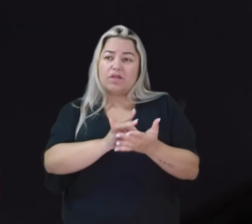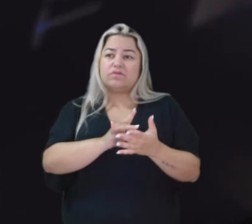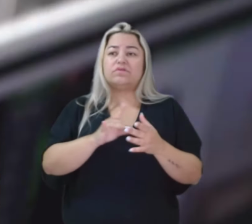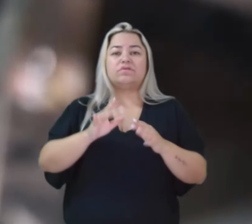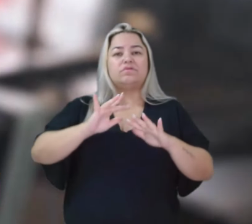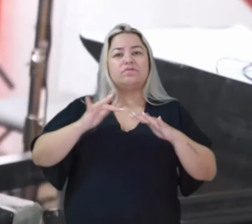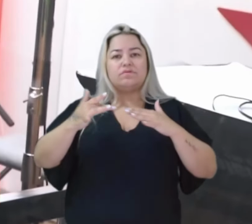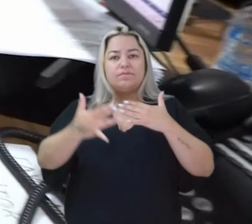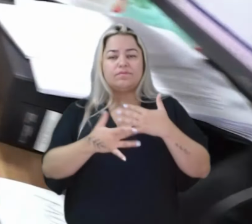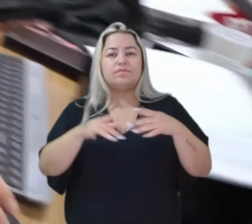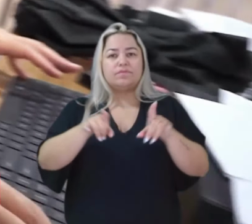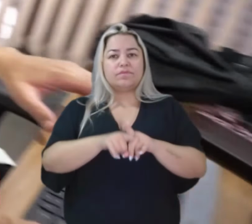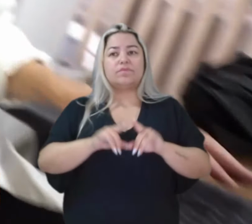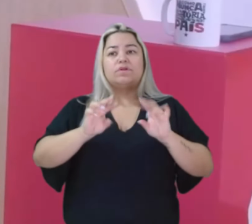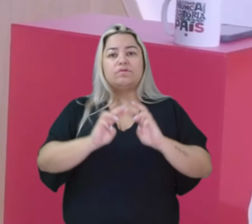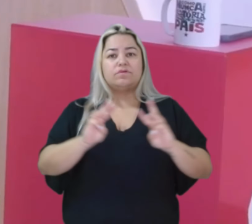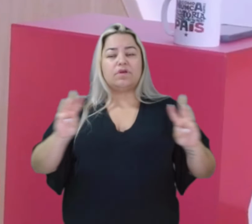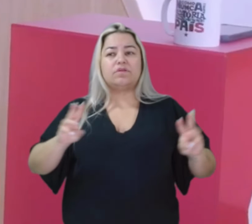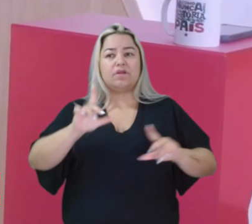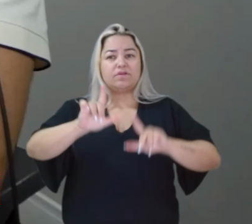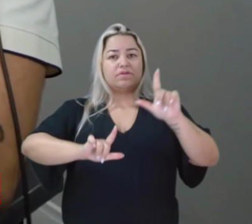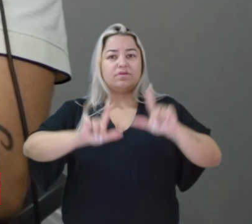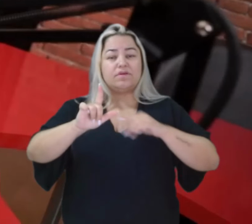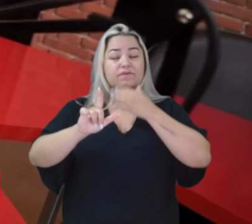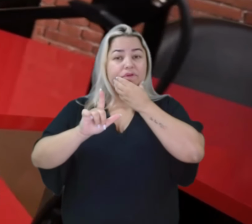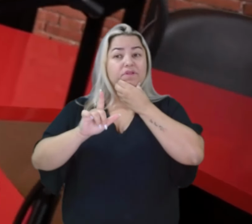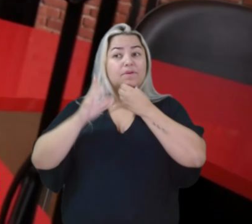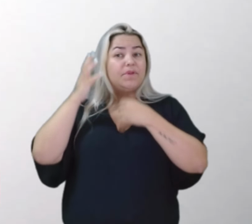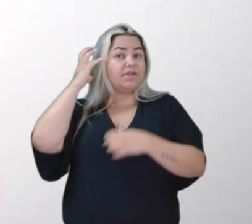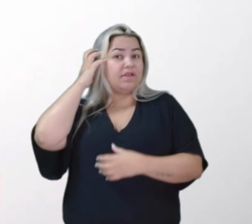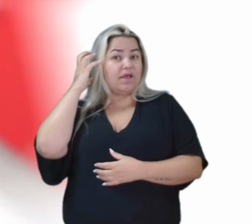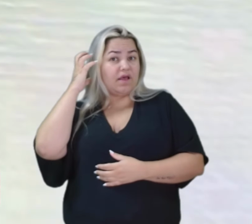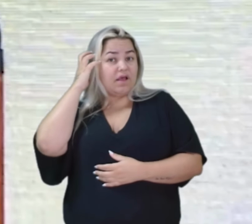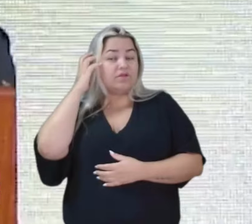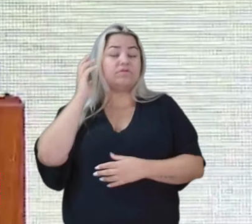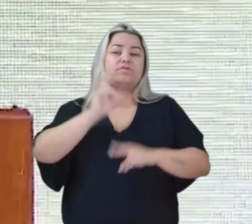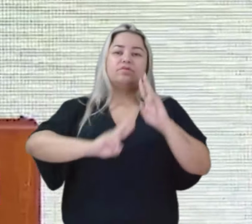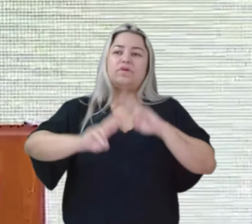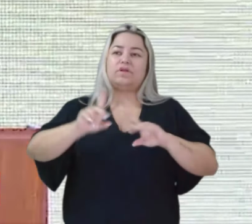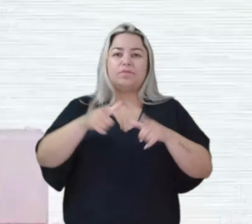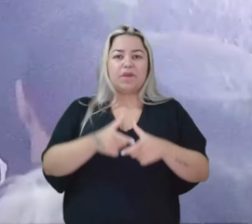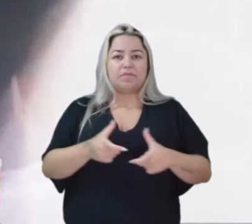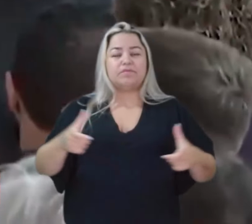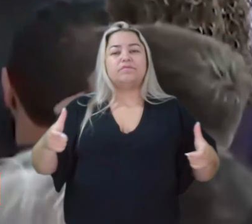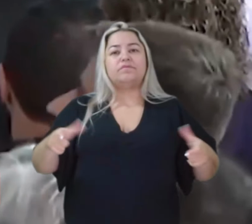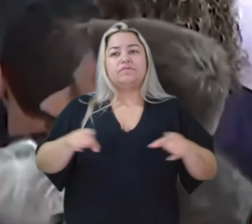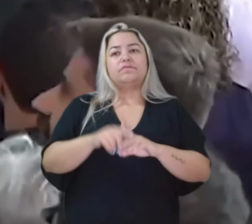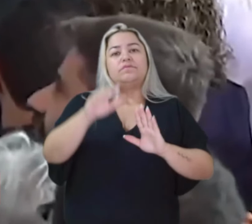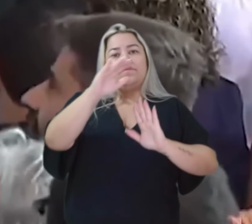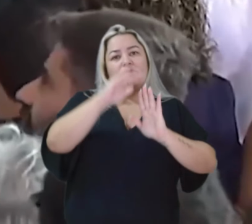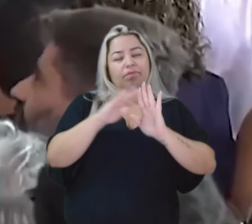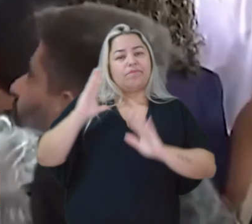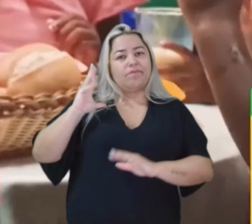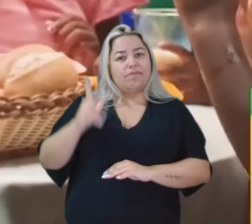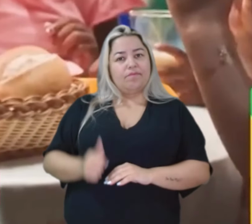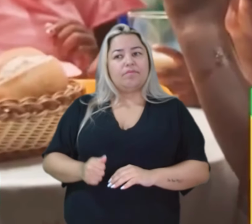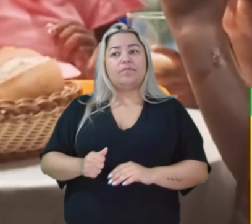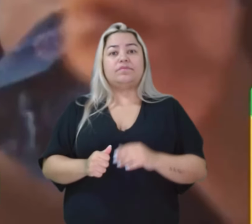redes sociais, no site, na TV e na Rádio PT. Acompanhamos a ampliação do programa Bolsa